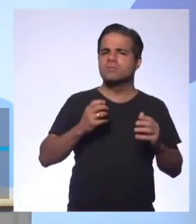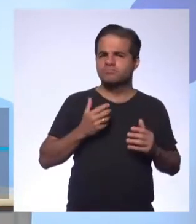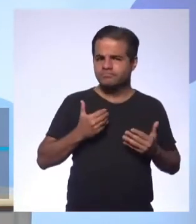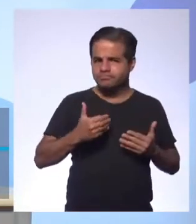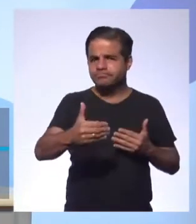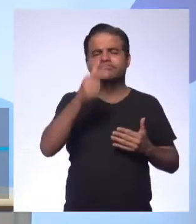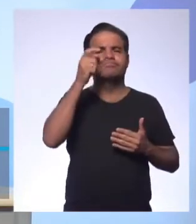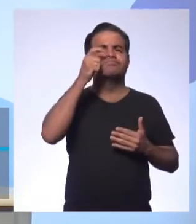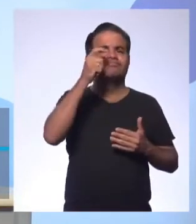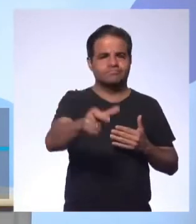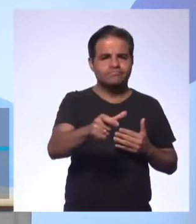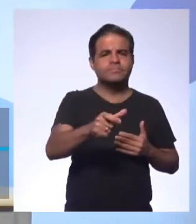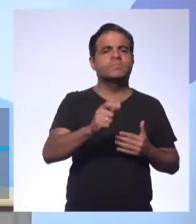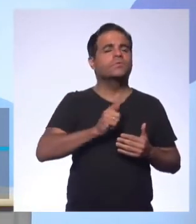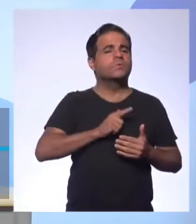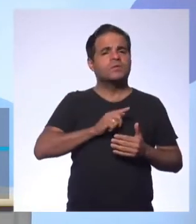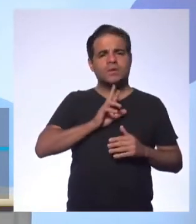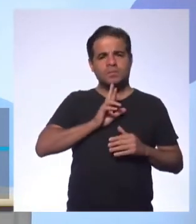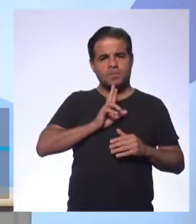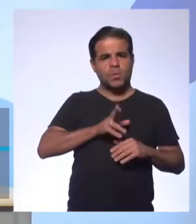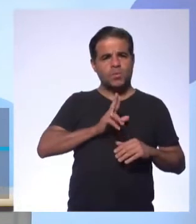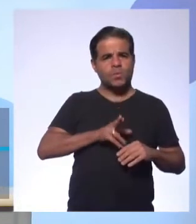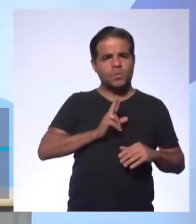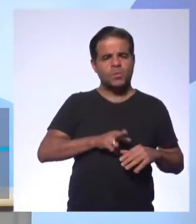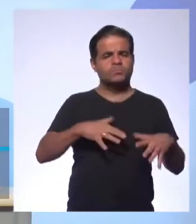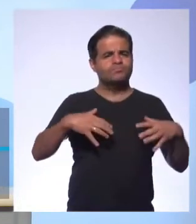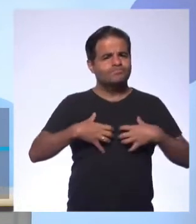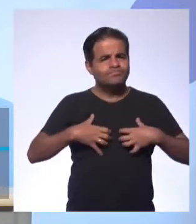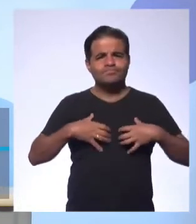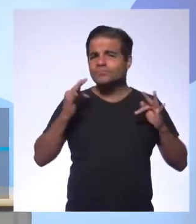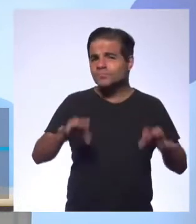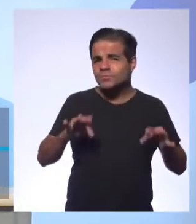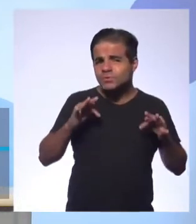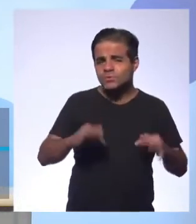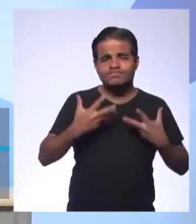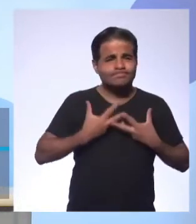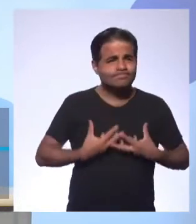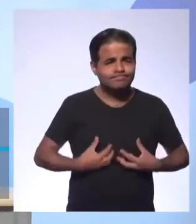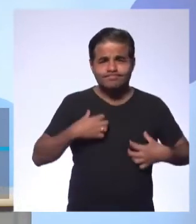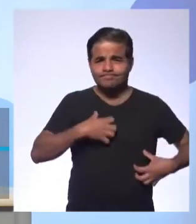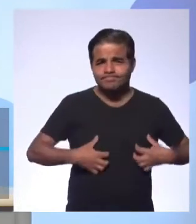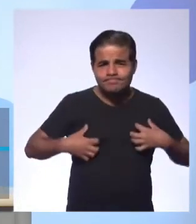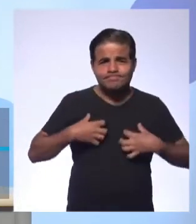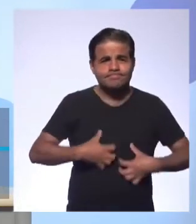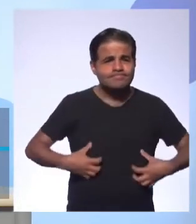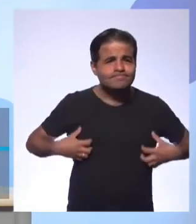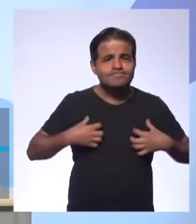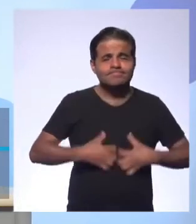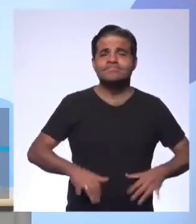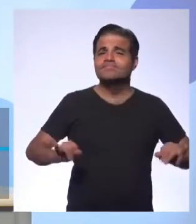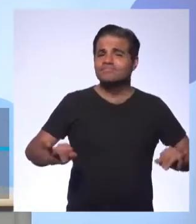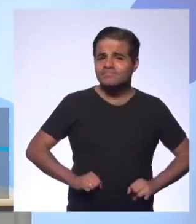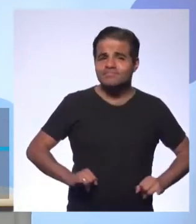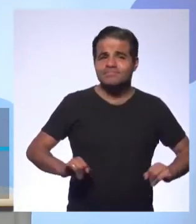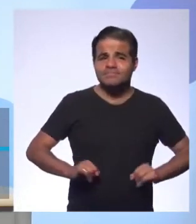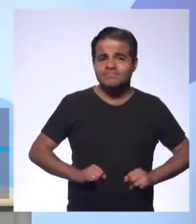interessante. E aí, eu tenho aqui muitas respostas assim: dor, tristeza, angústia, sofrimento,